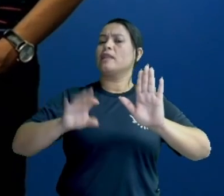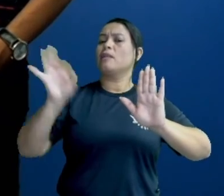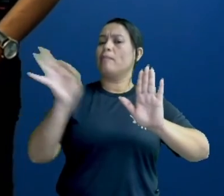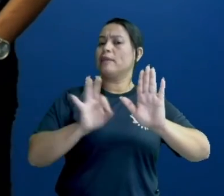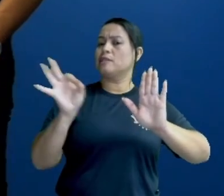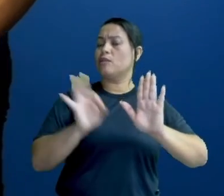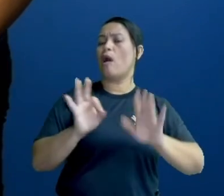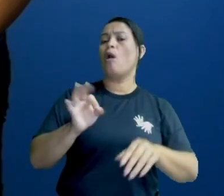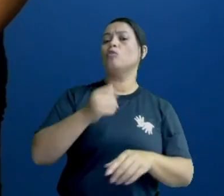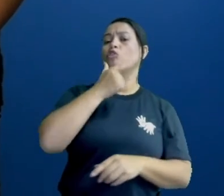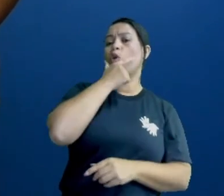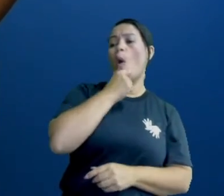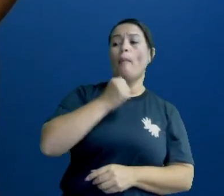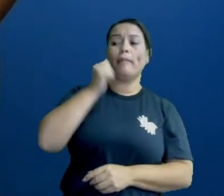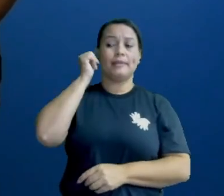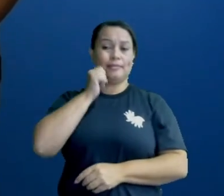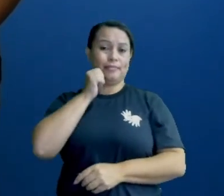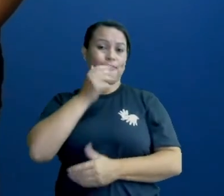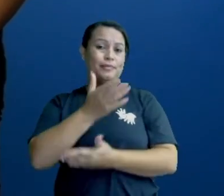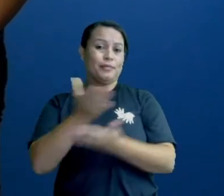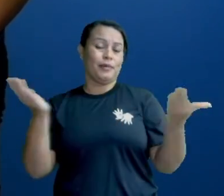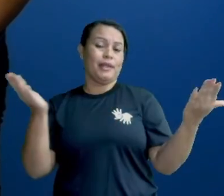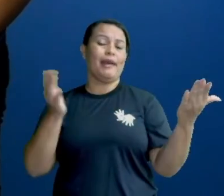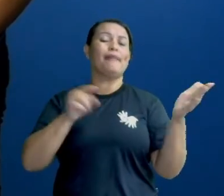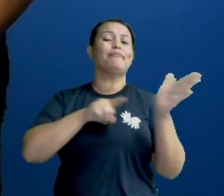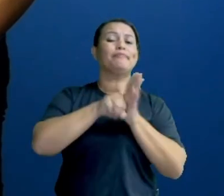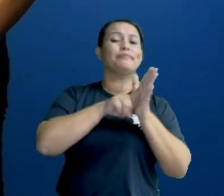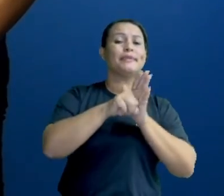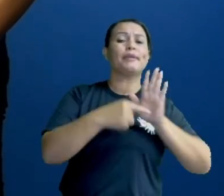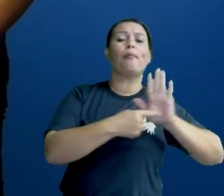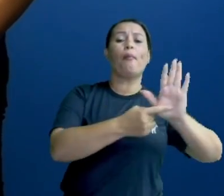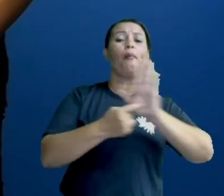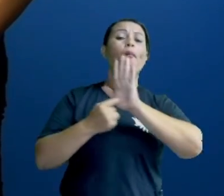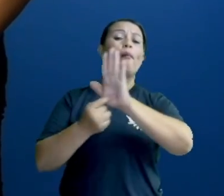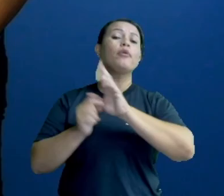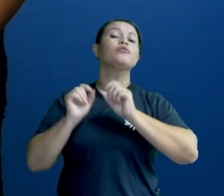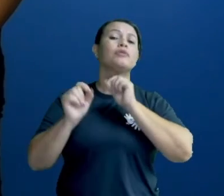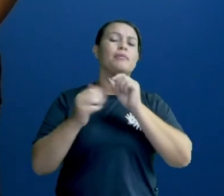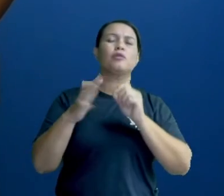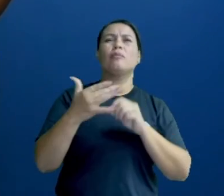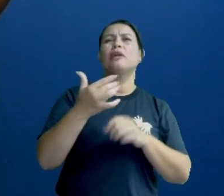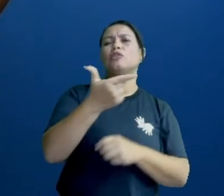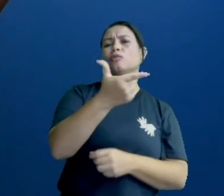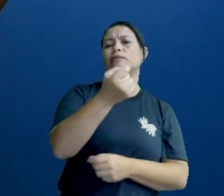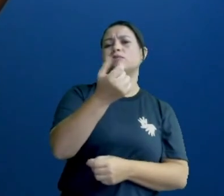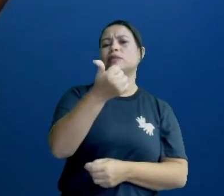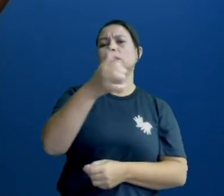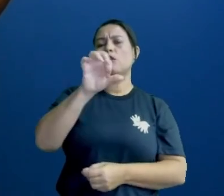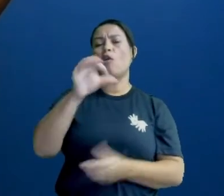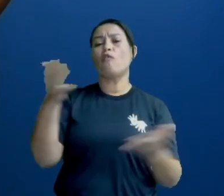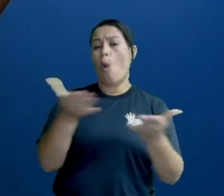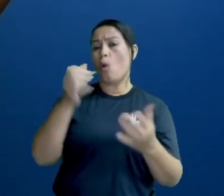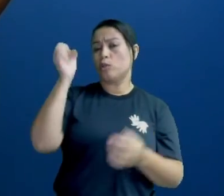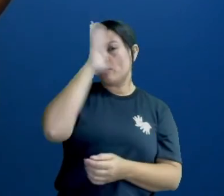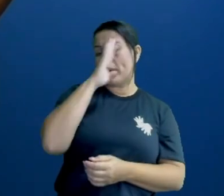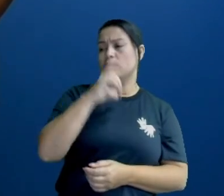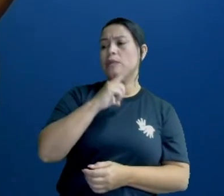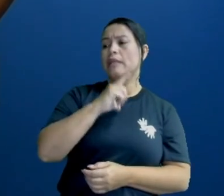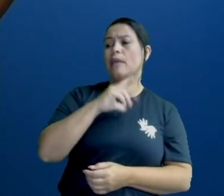da população feminina e masculina. Então, segundo dados mais recentes de 2019, a gente tem hoje no Brasil cerca